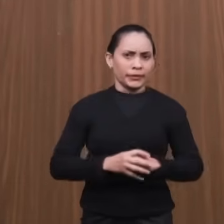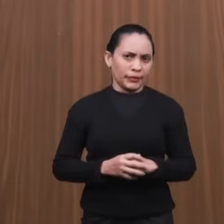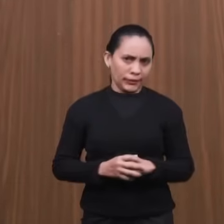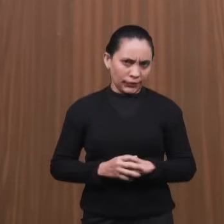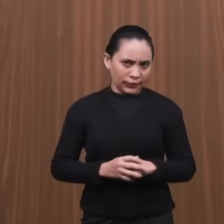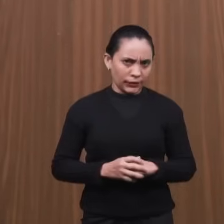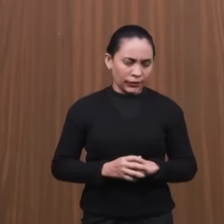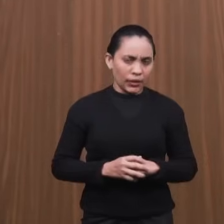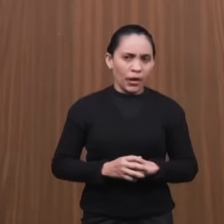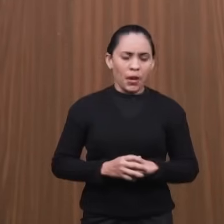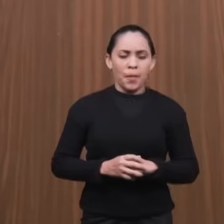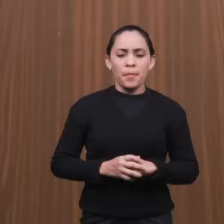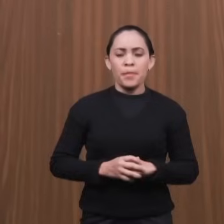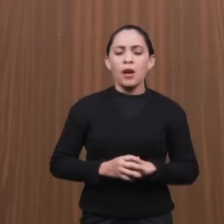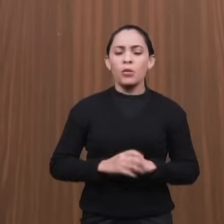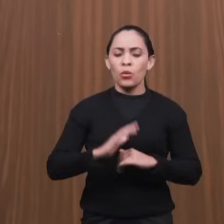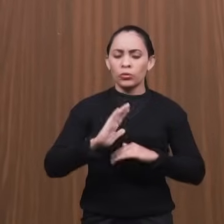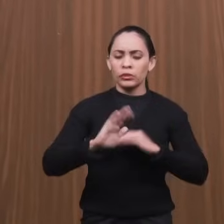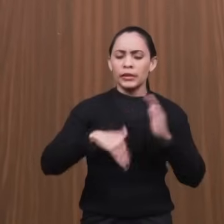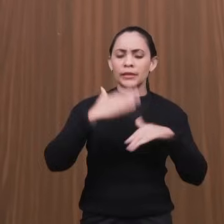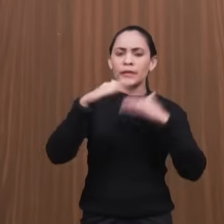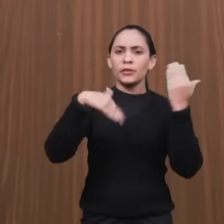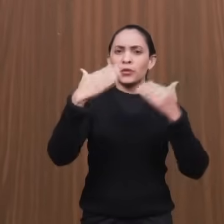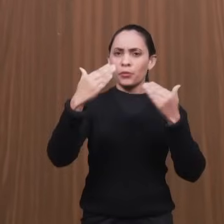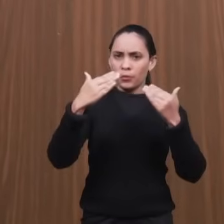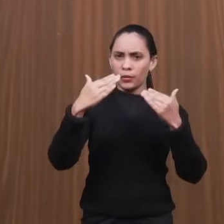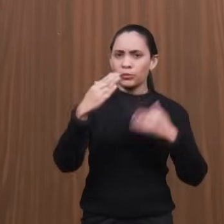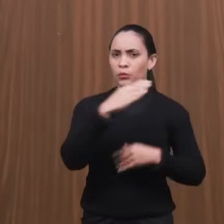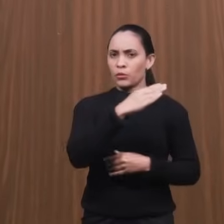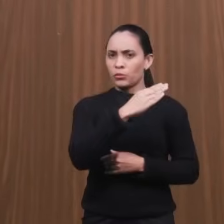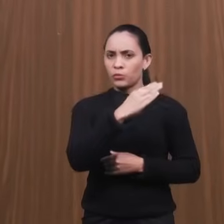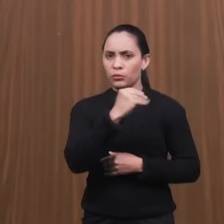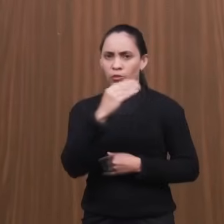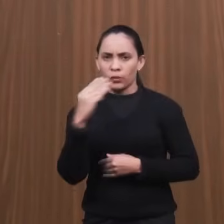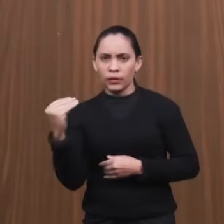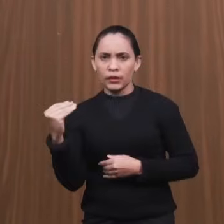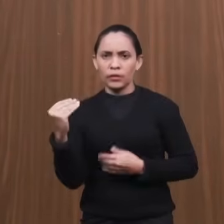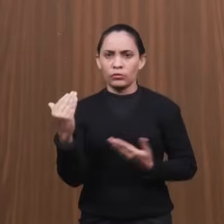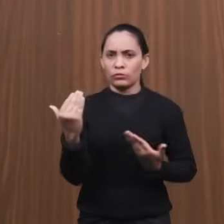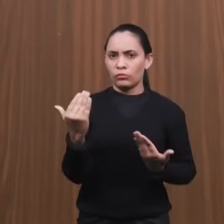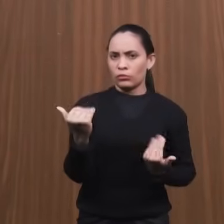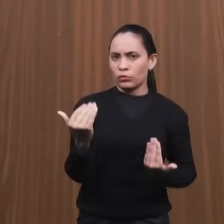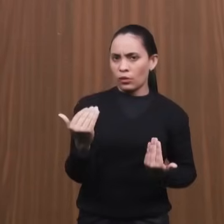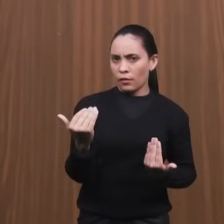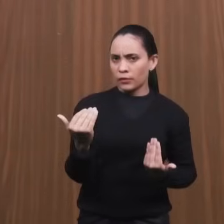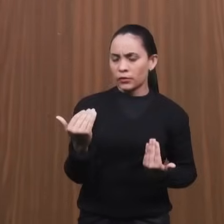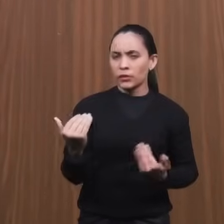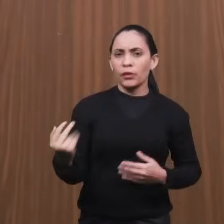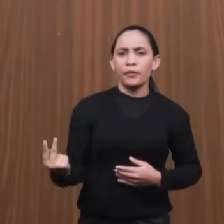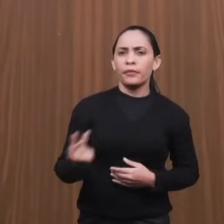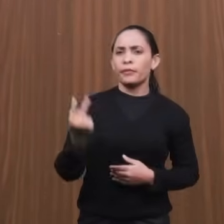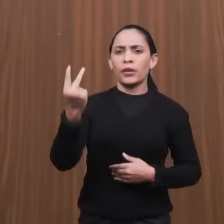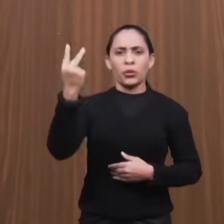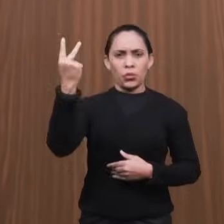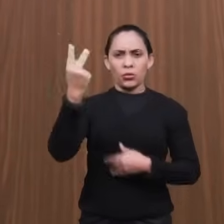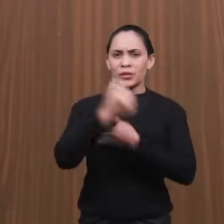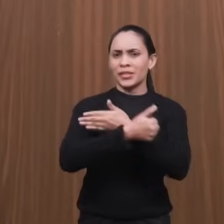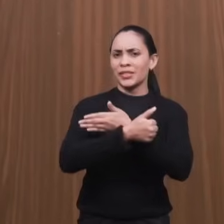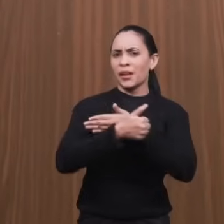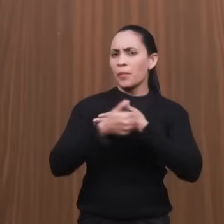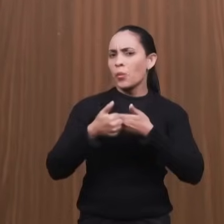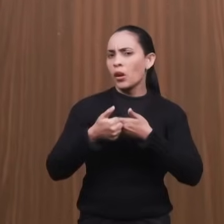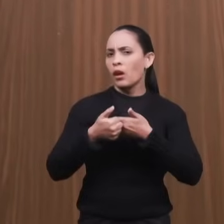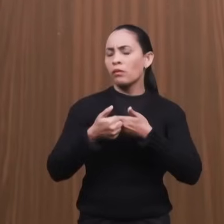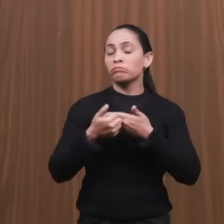à edificação moral, de valores dos jovens e adolescentes? O verso 7